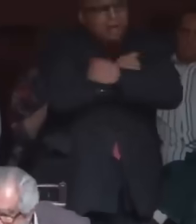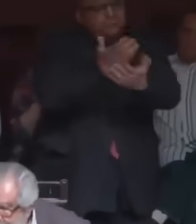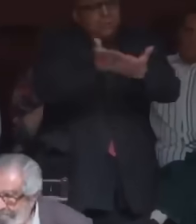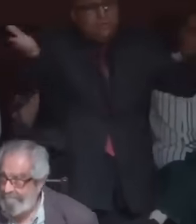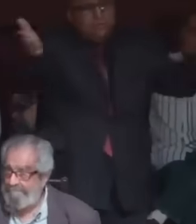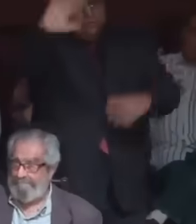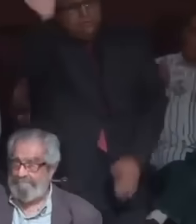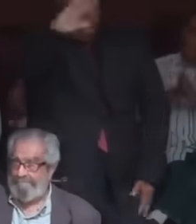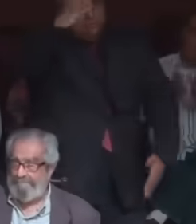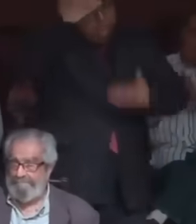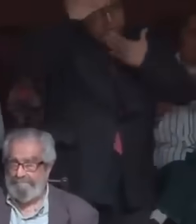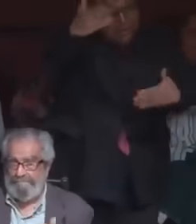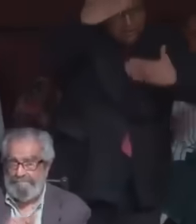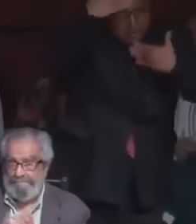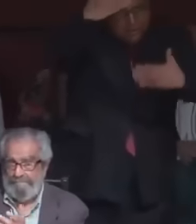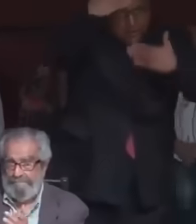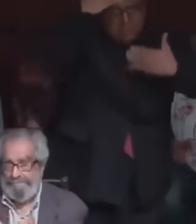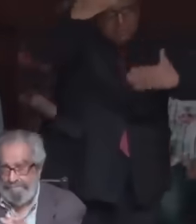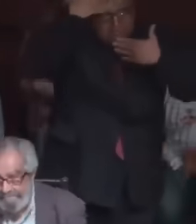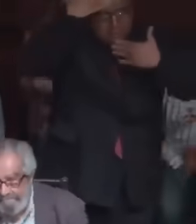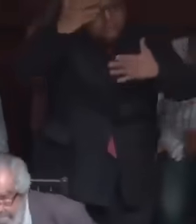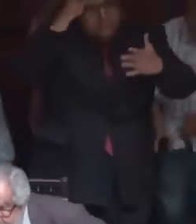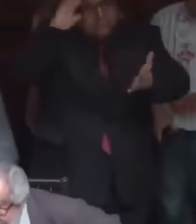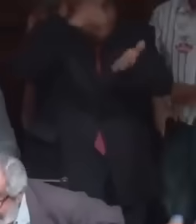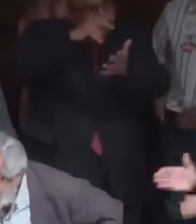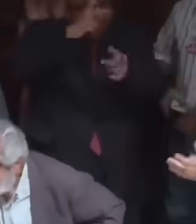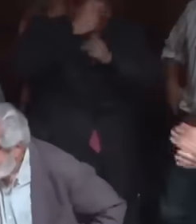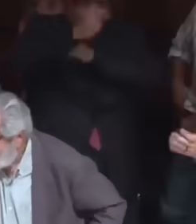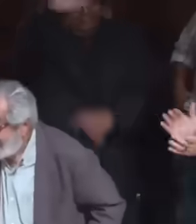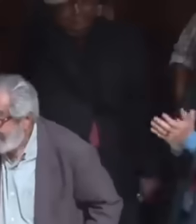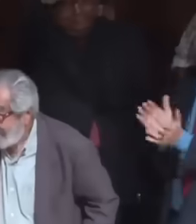vocês. Muito obrigado. Até a vitória.